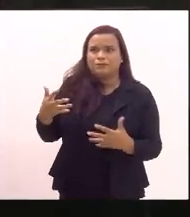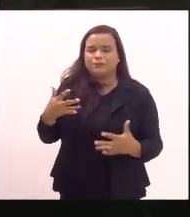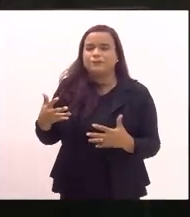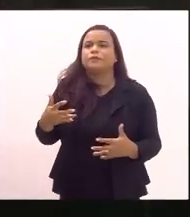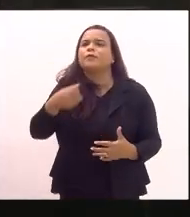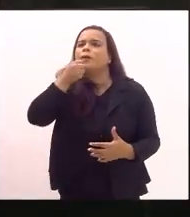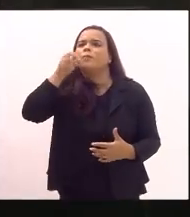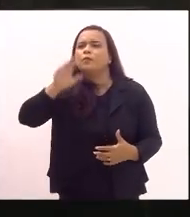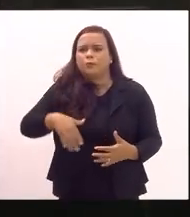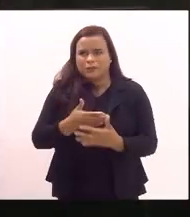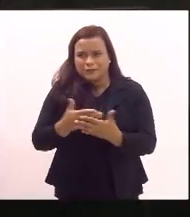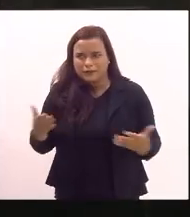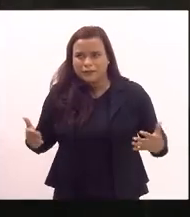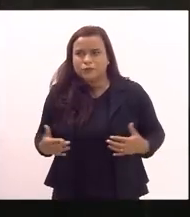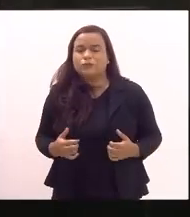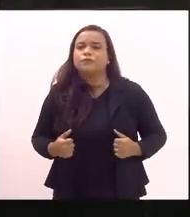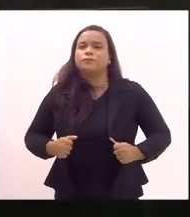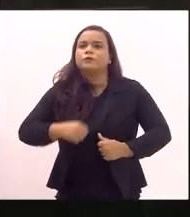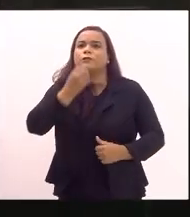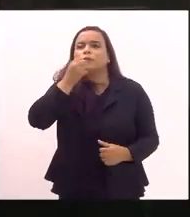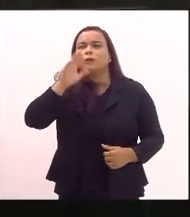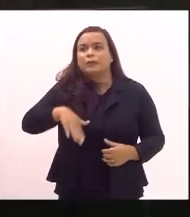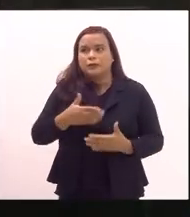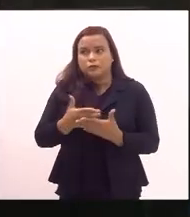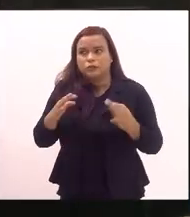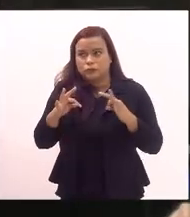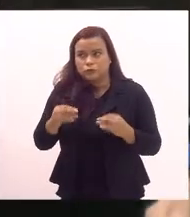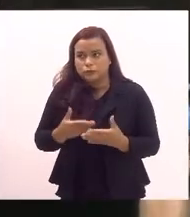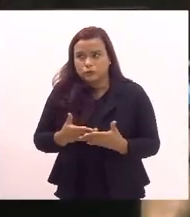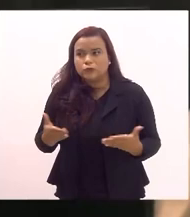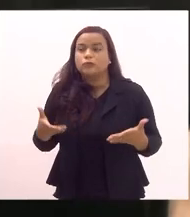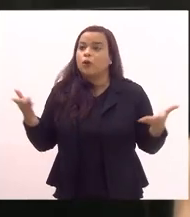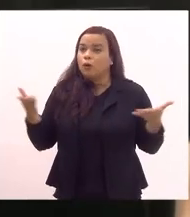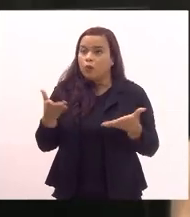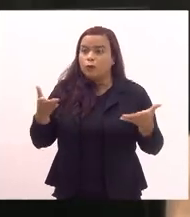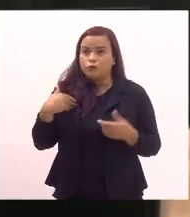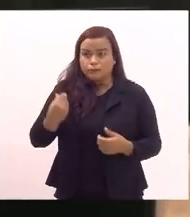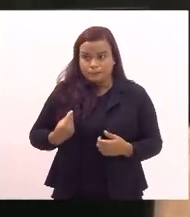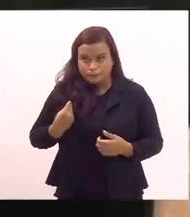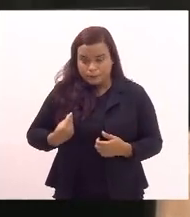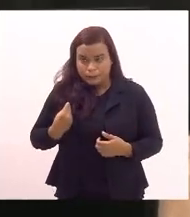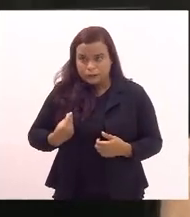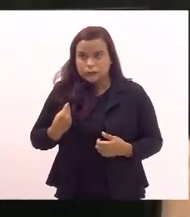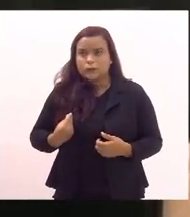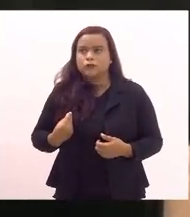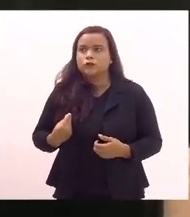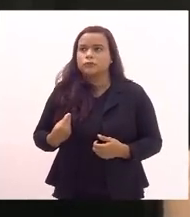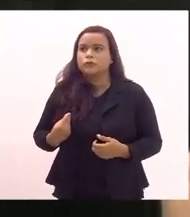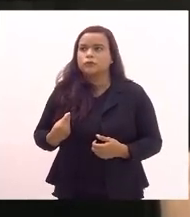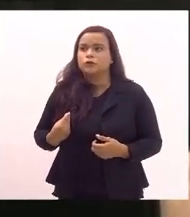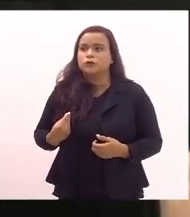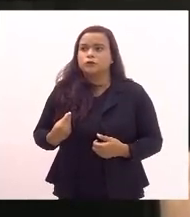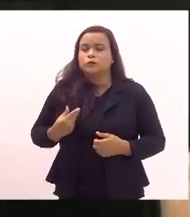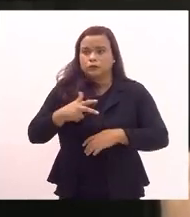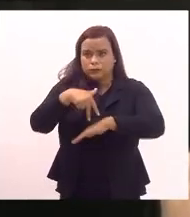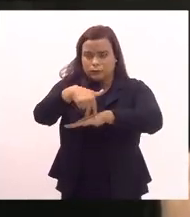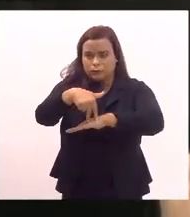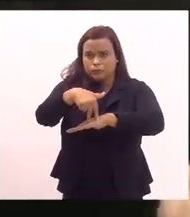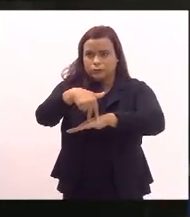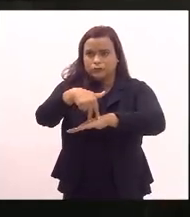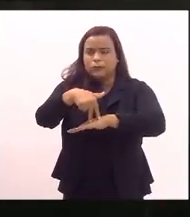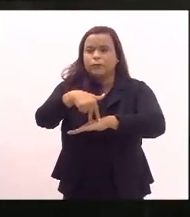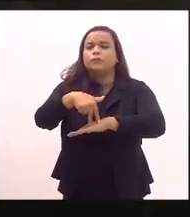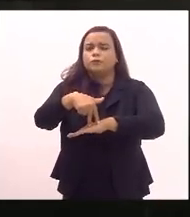tarde Oi boa tarde a todos hoje me faça o presente aqui nessa Nobre Tribuna